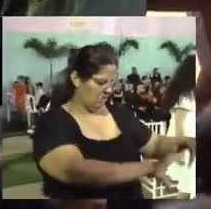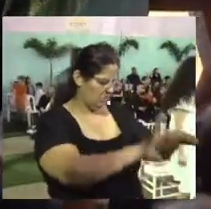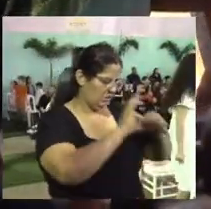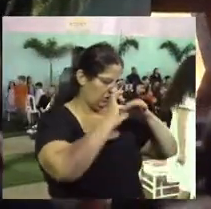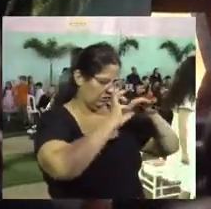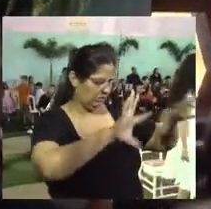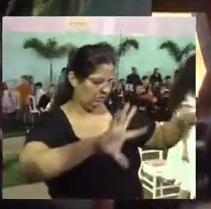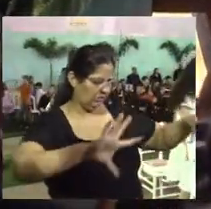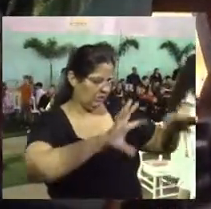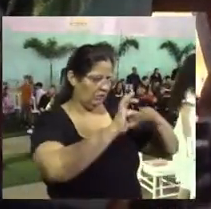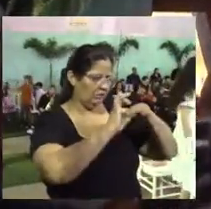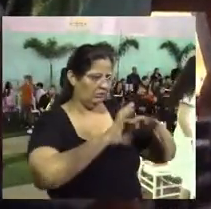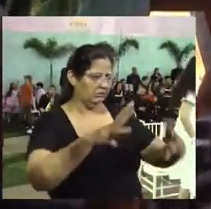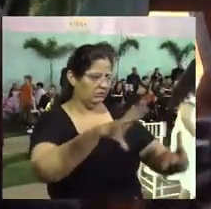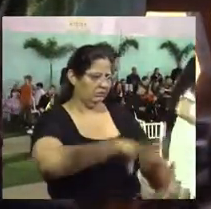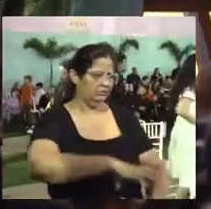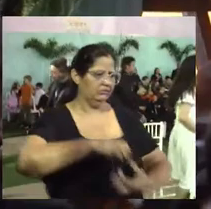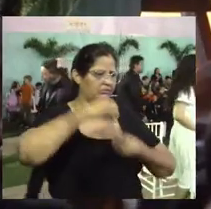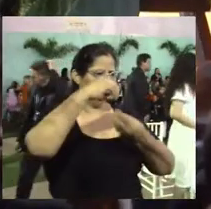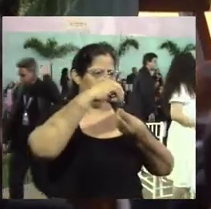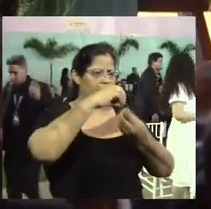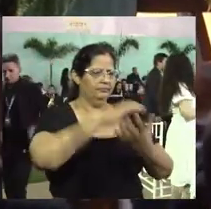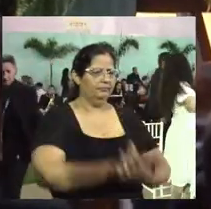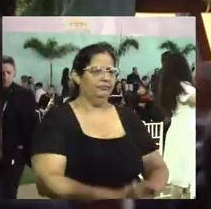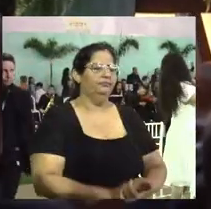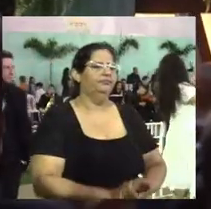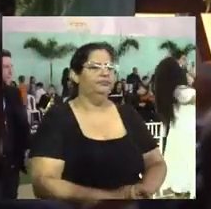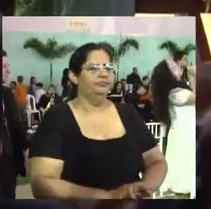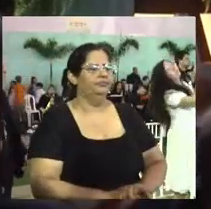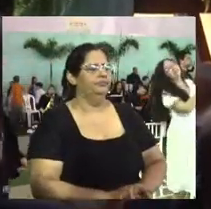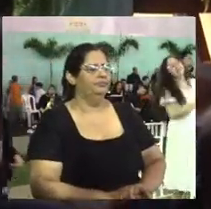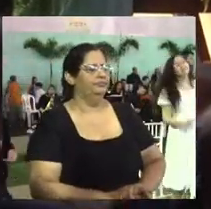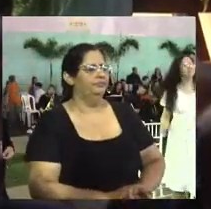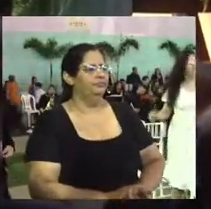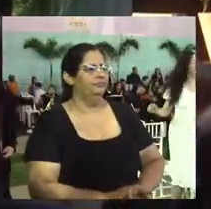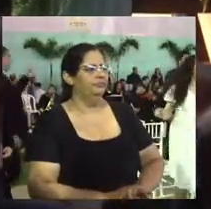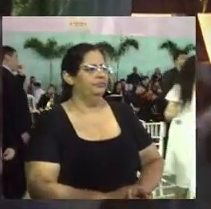para subir subir